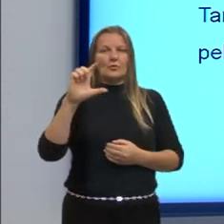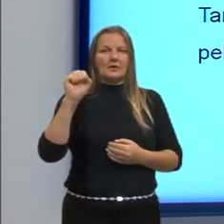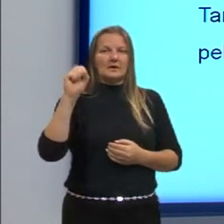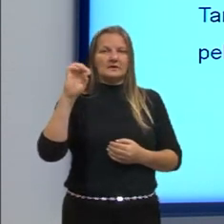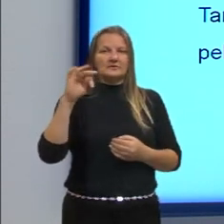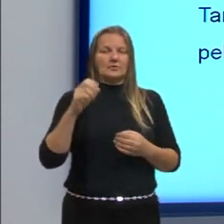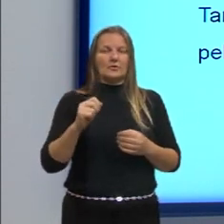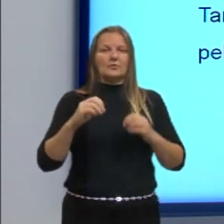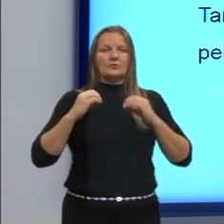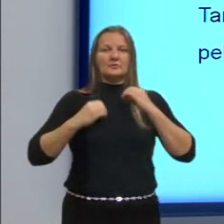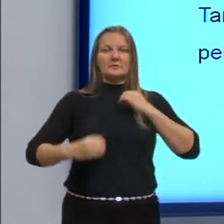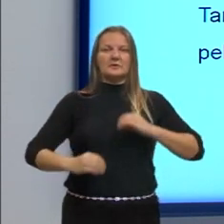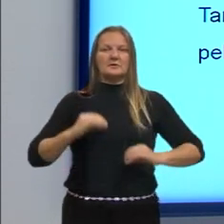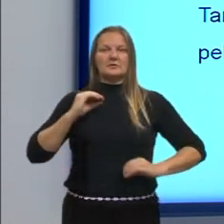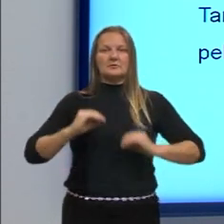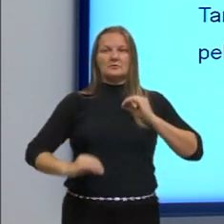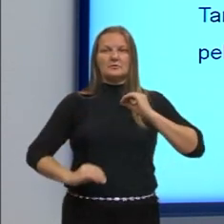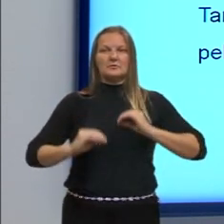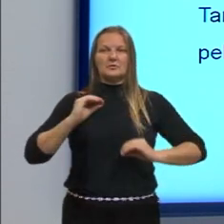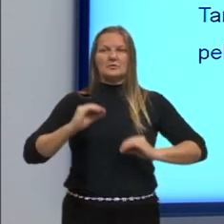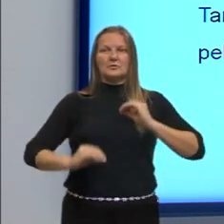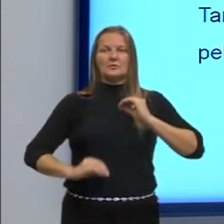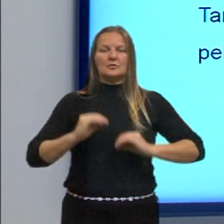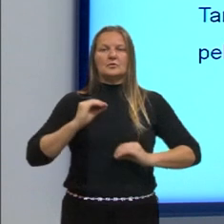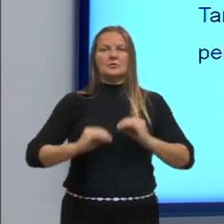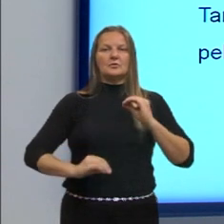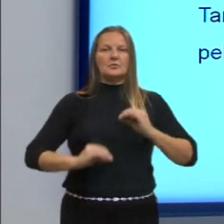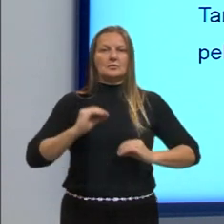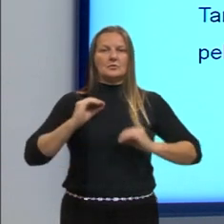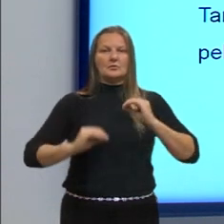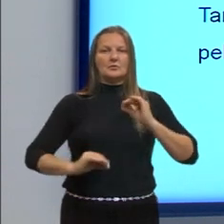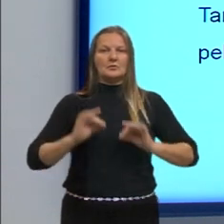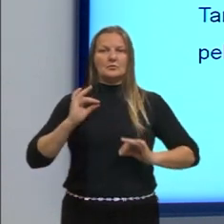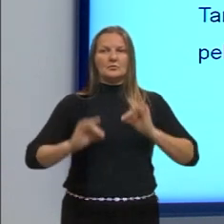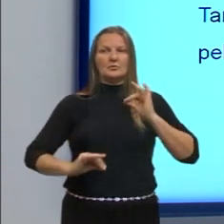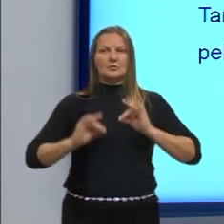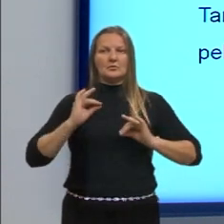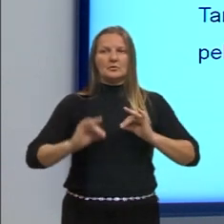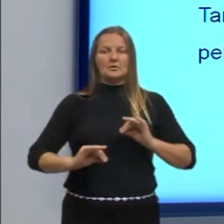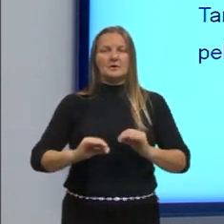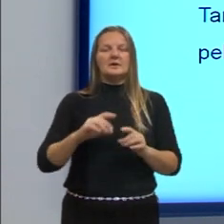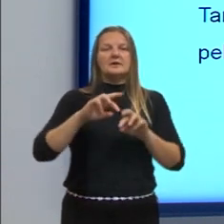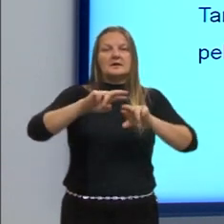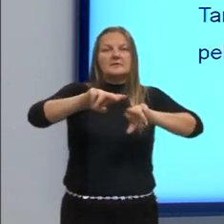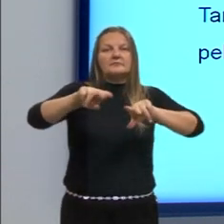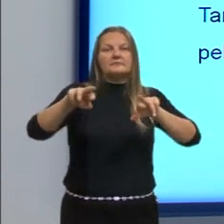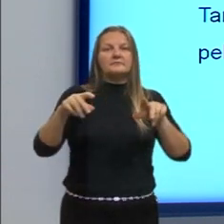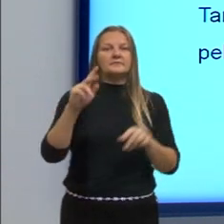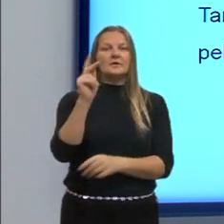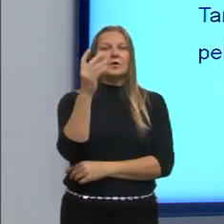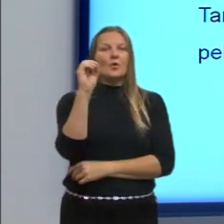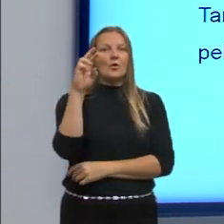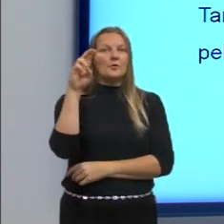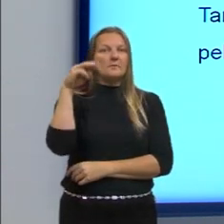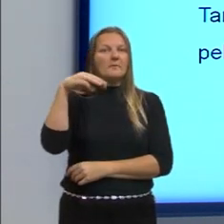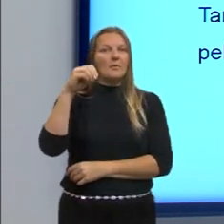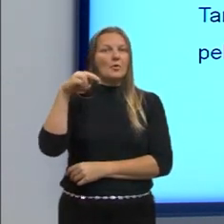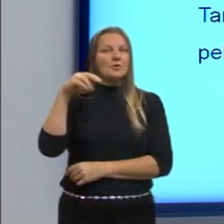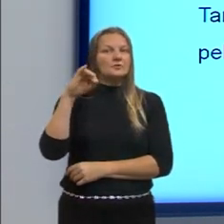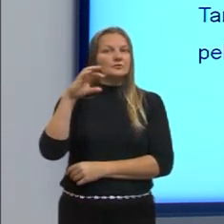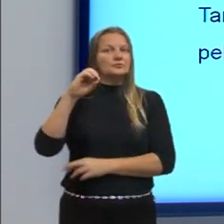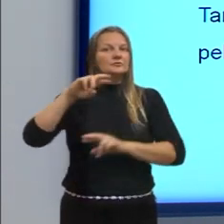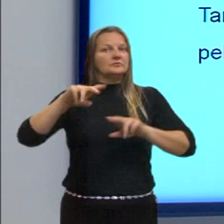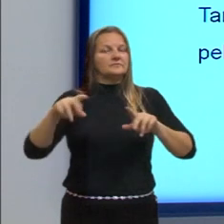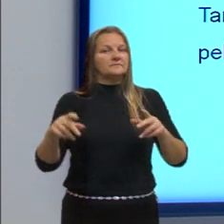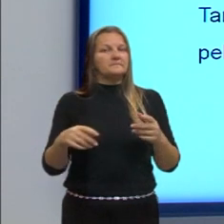hormônios como a progesterona testosterona e também pigmentos como os carotenóides e os ferídios que